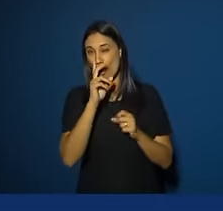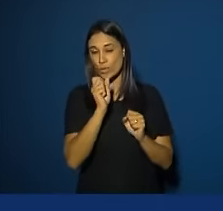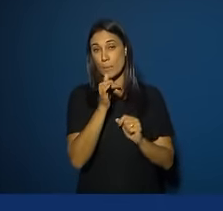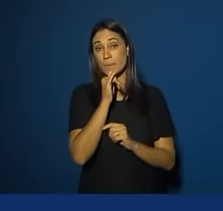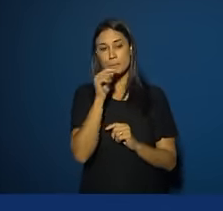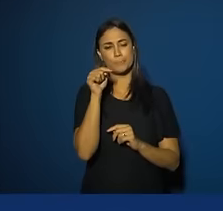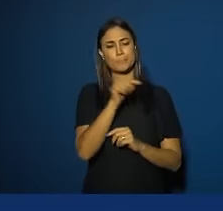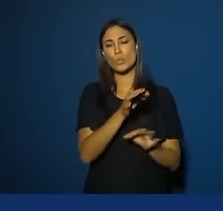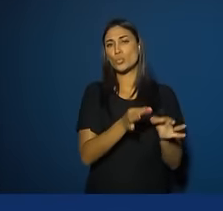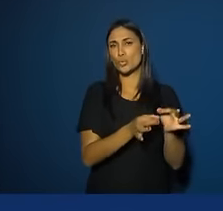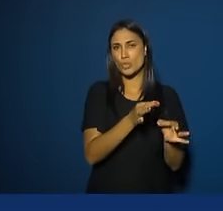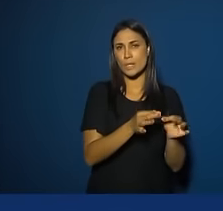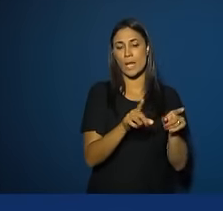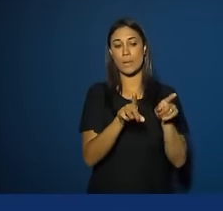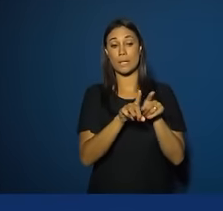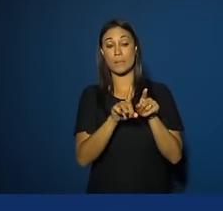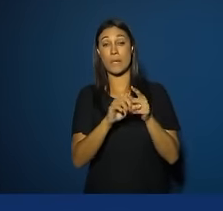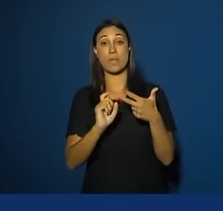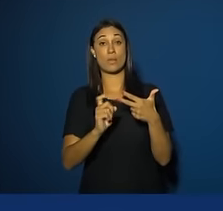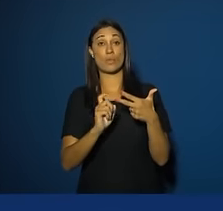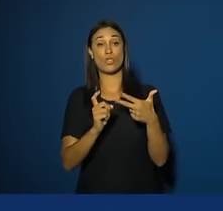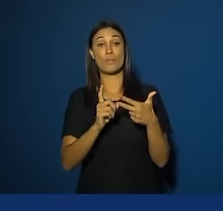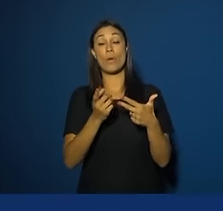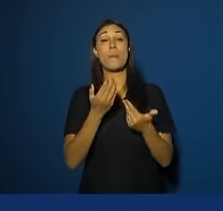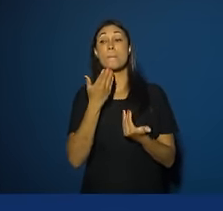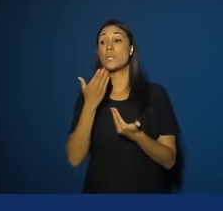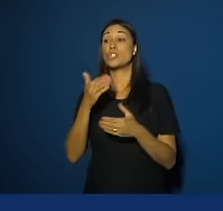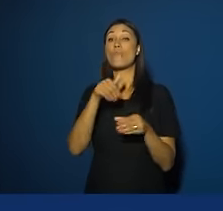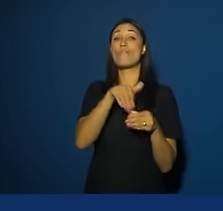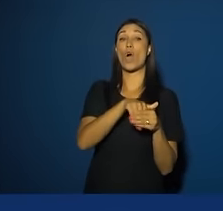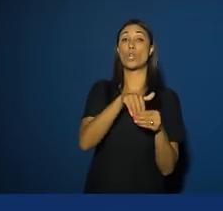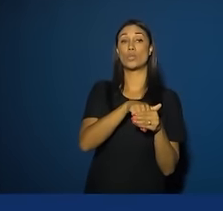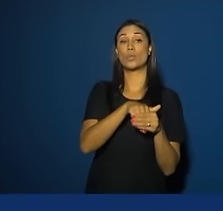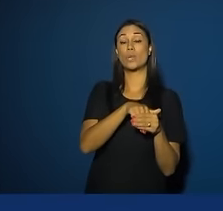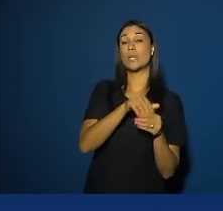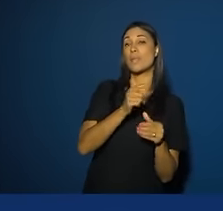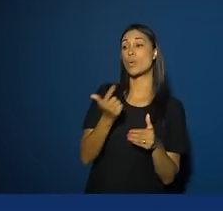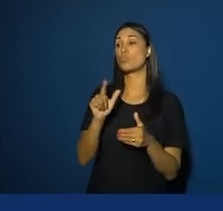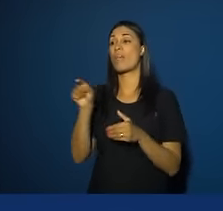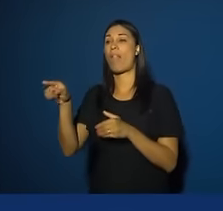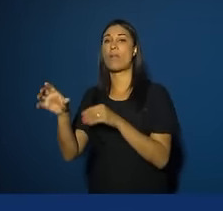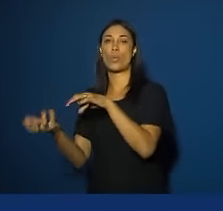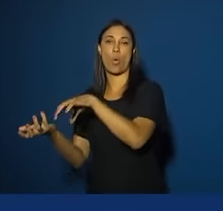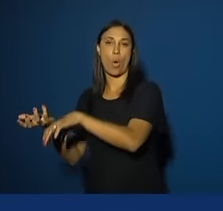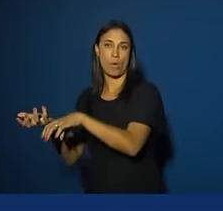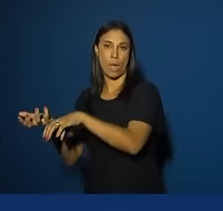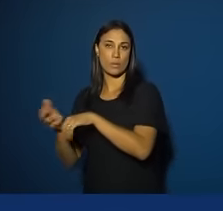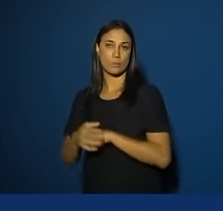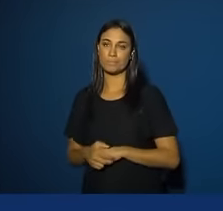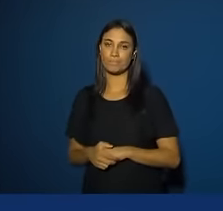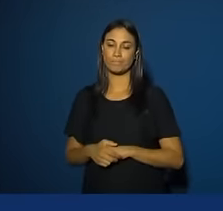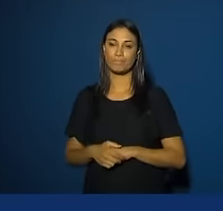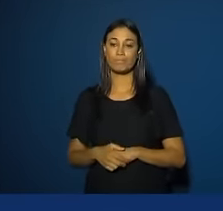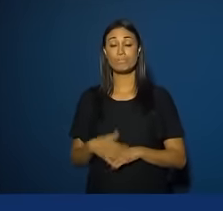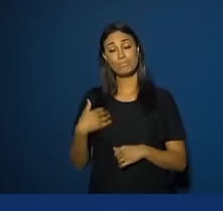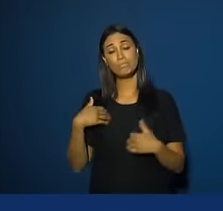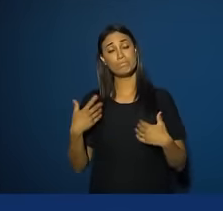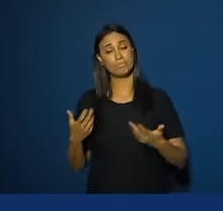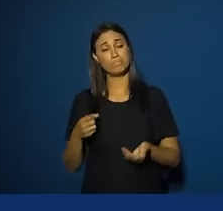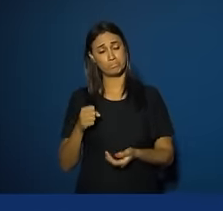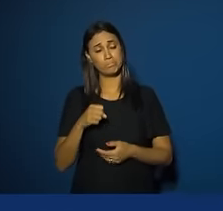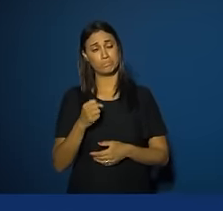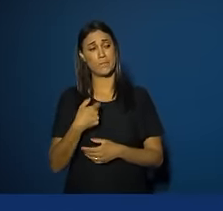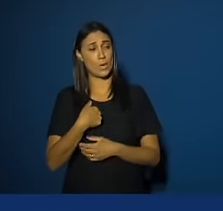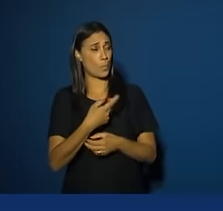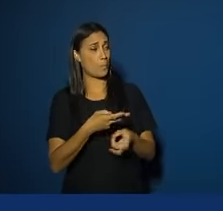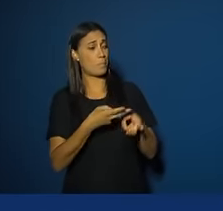conseguindo no judiciário voto que não tem no Congresso Olha eu eu eu eu vejo sim